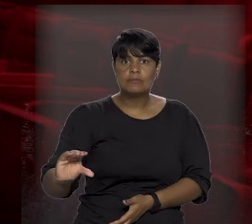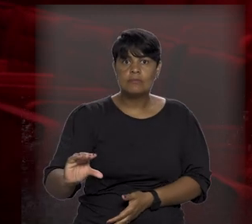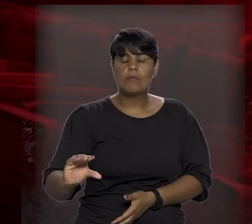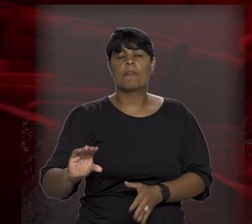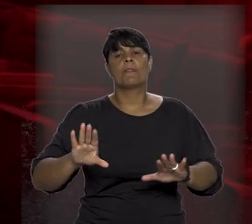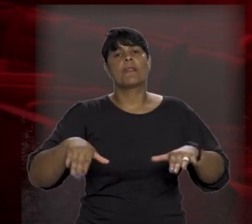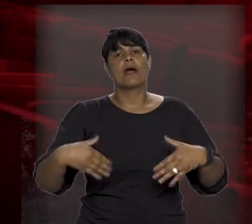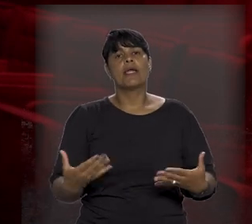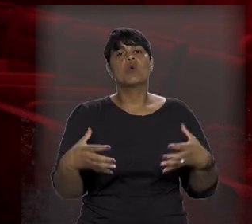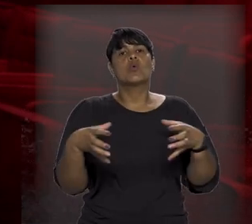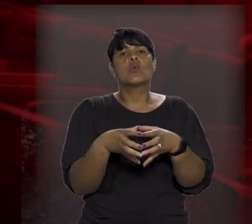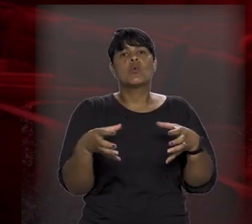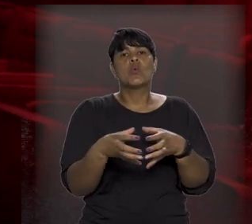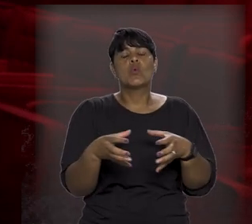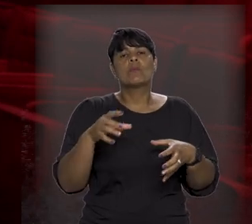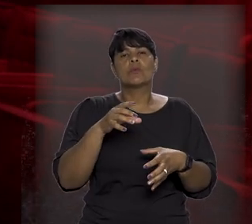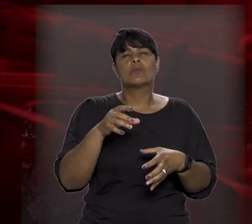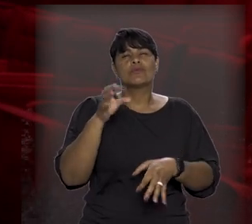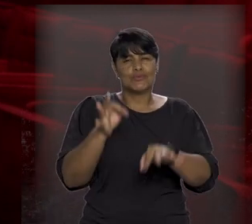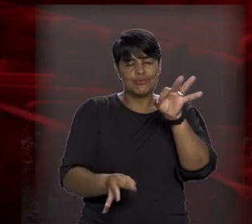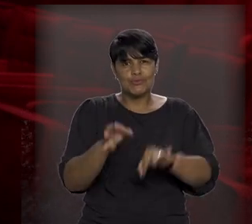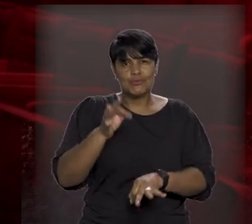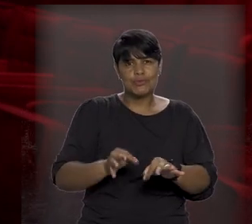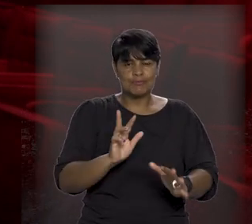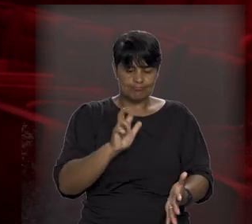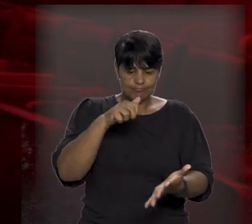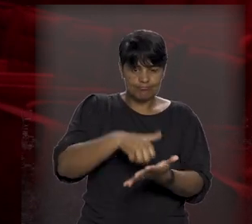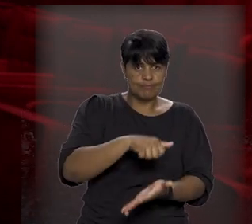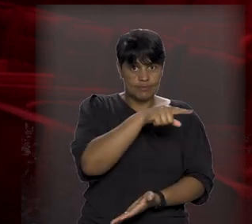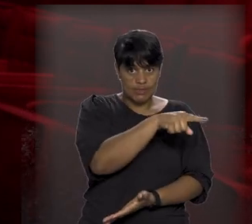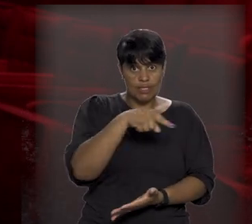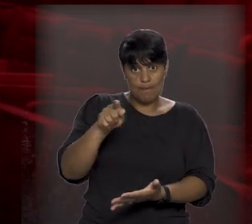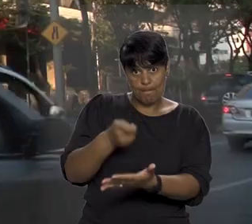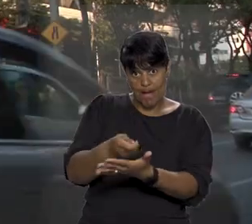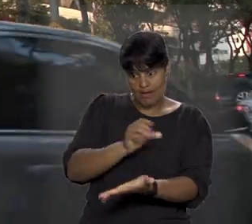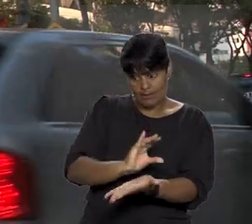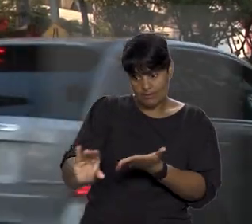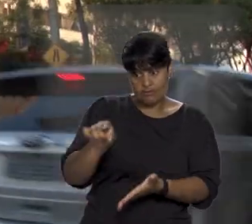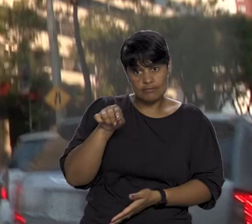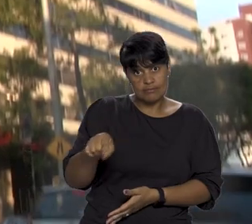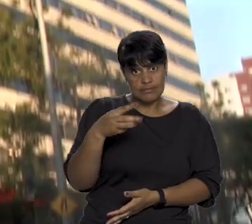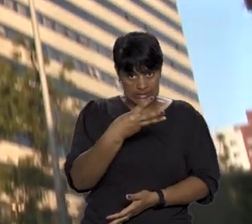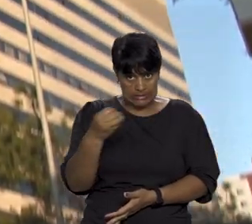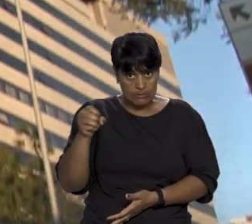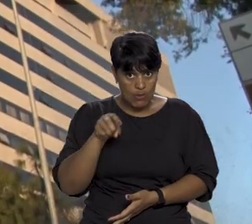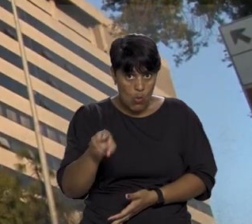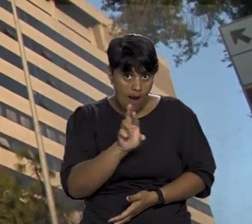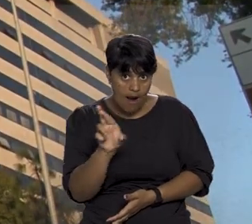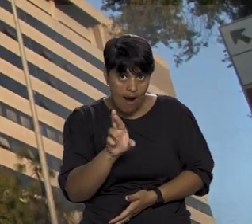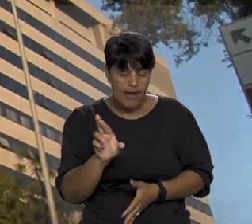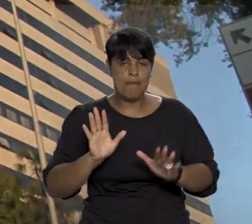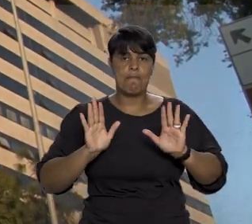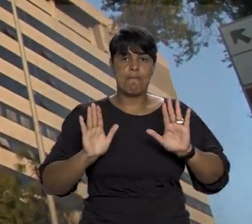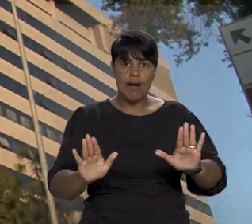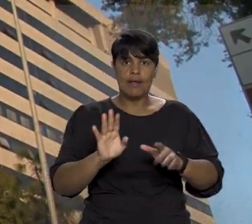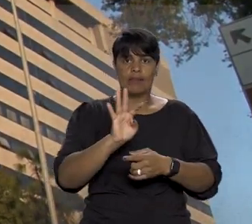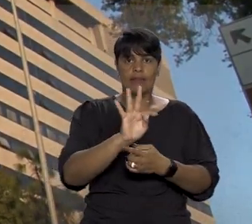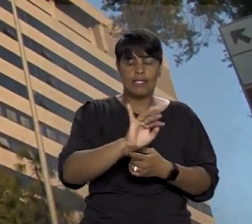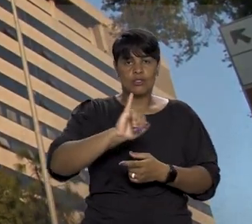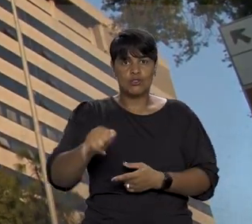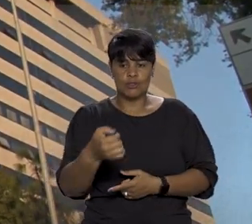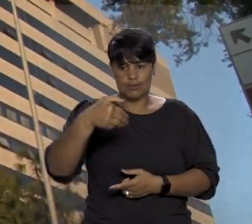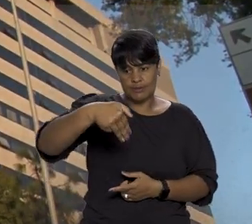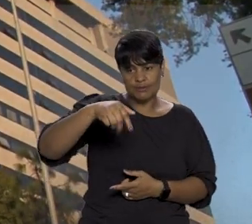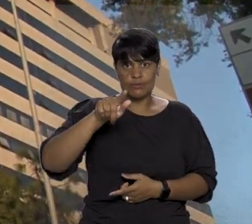condenou o Cruzeiro a pagar 300 mil reais a empresa no entanto Tribunal de Justiça de Minas Gerais